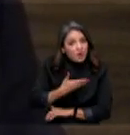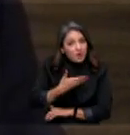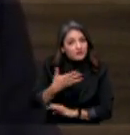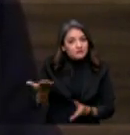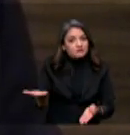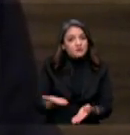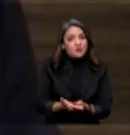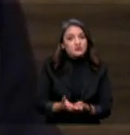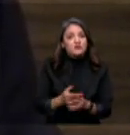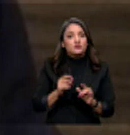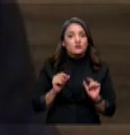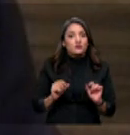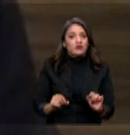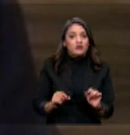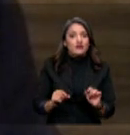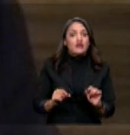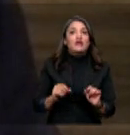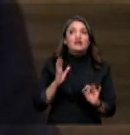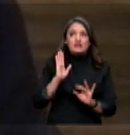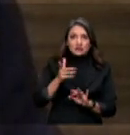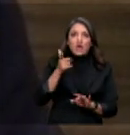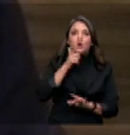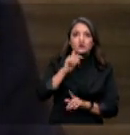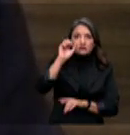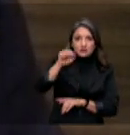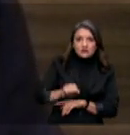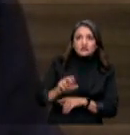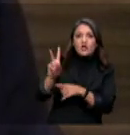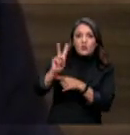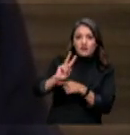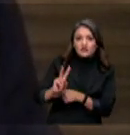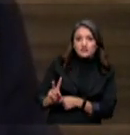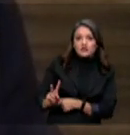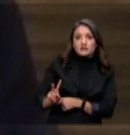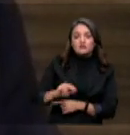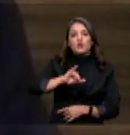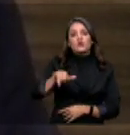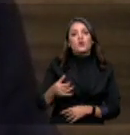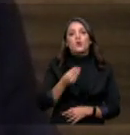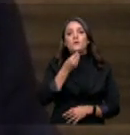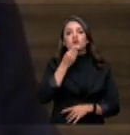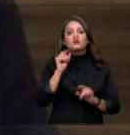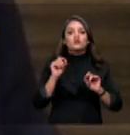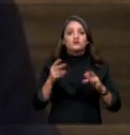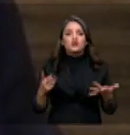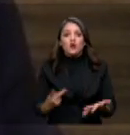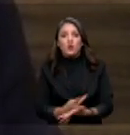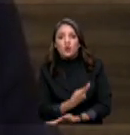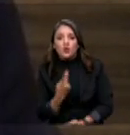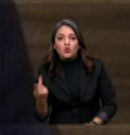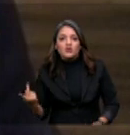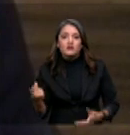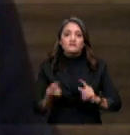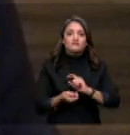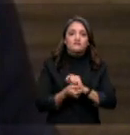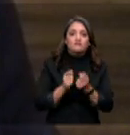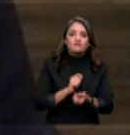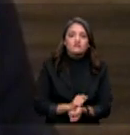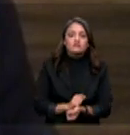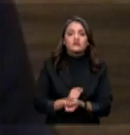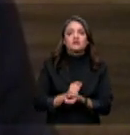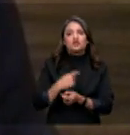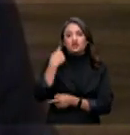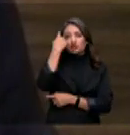que havia fiscalização da jornada, oportunidade em que há condenação no pagamento de